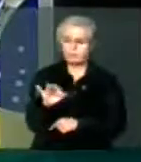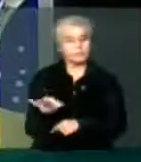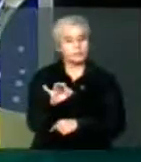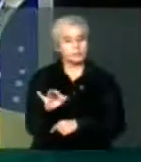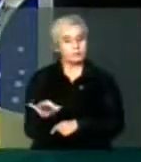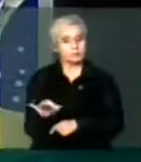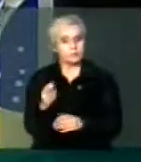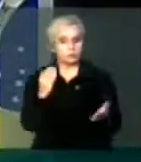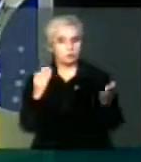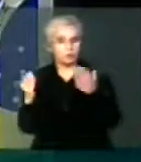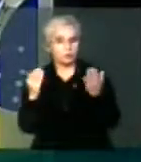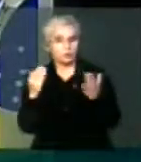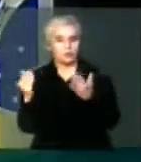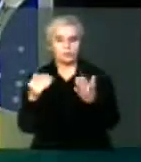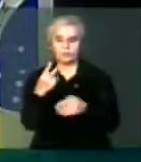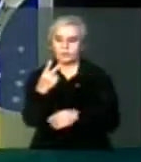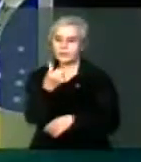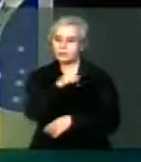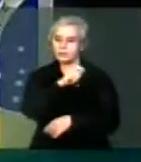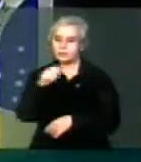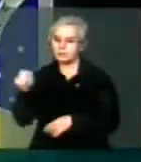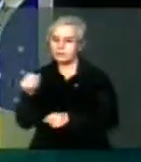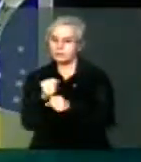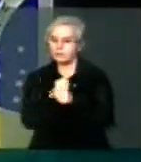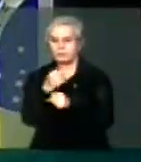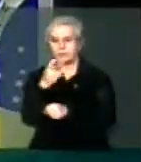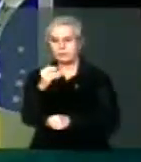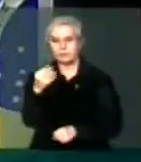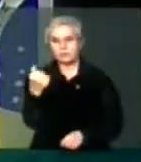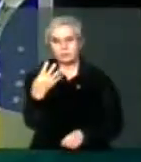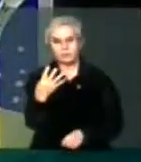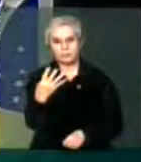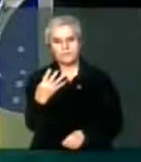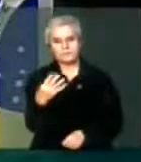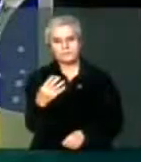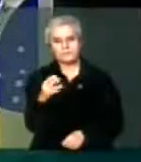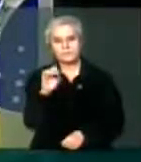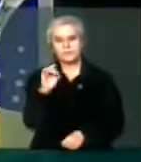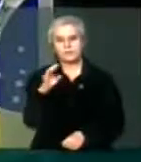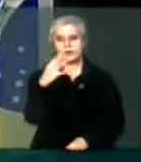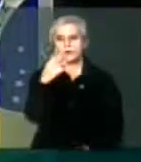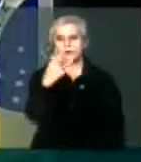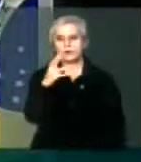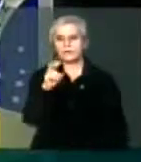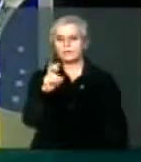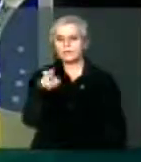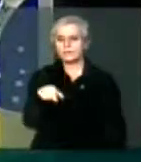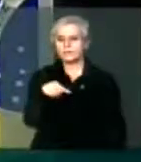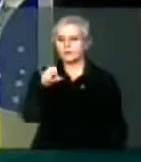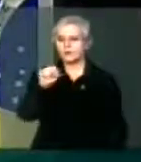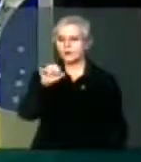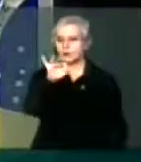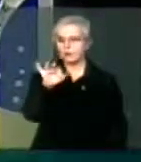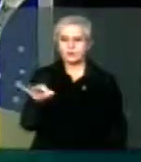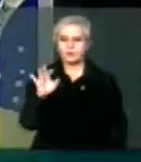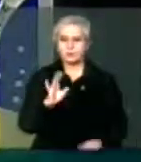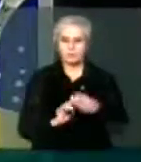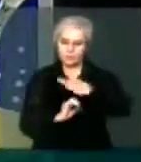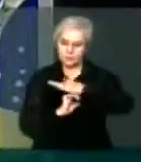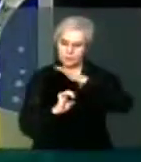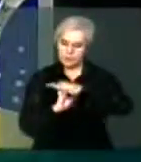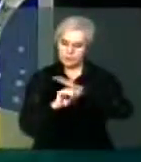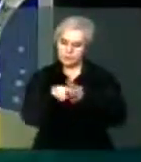percentuais, em relação ao segundo semestre de 2014, ou seja, apenas 45,8% das